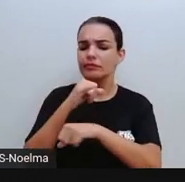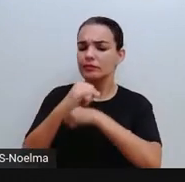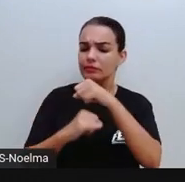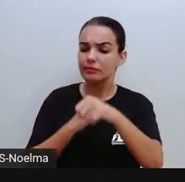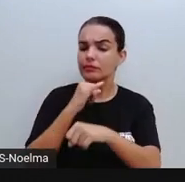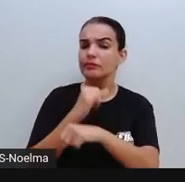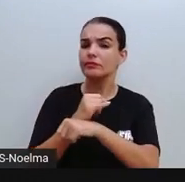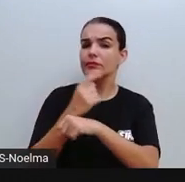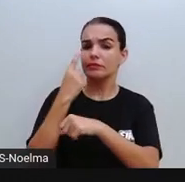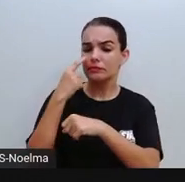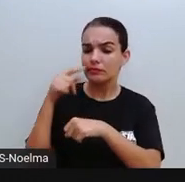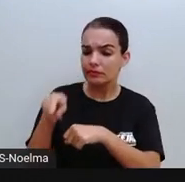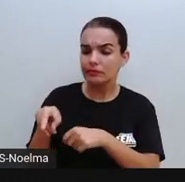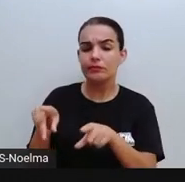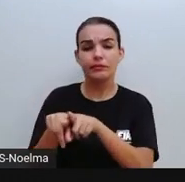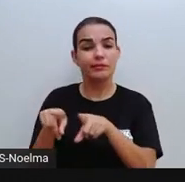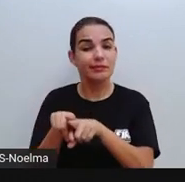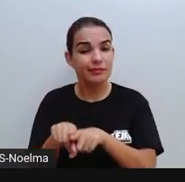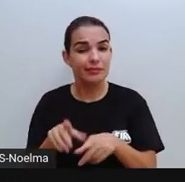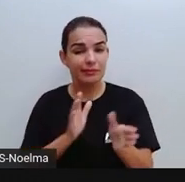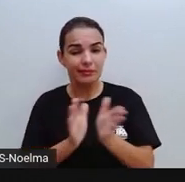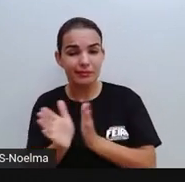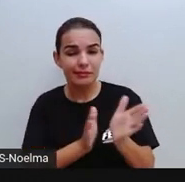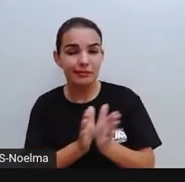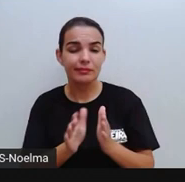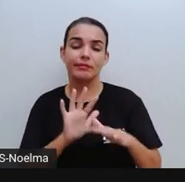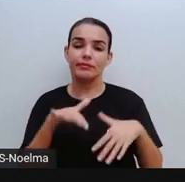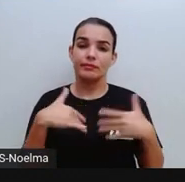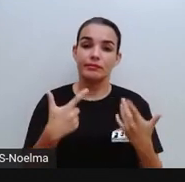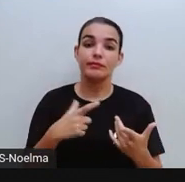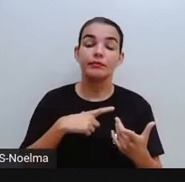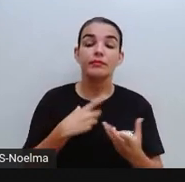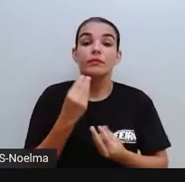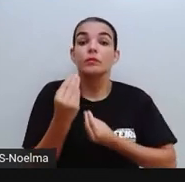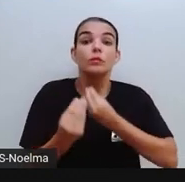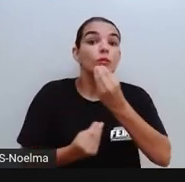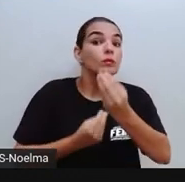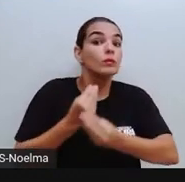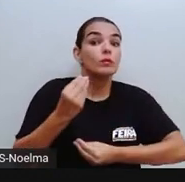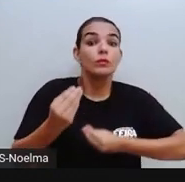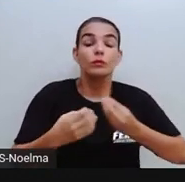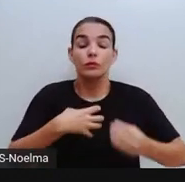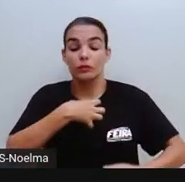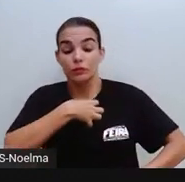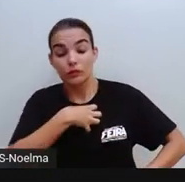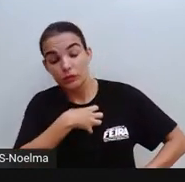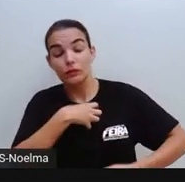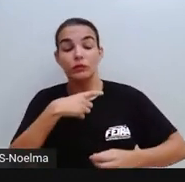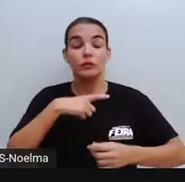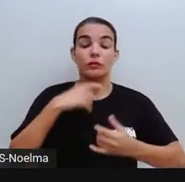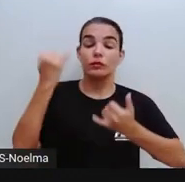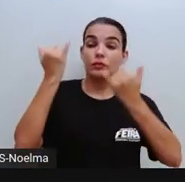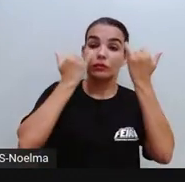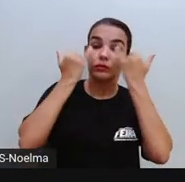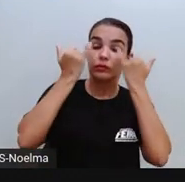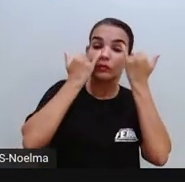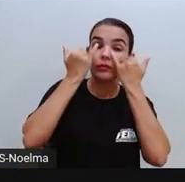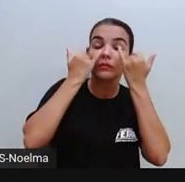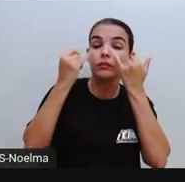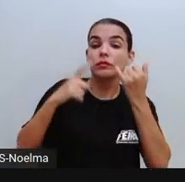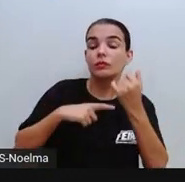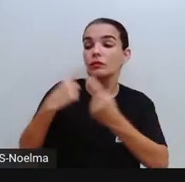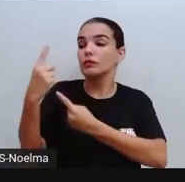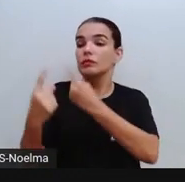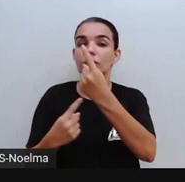tiver acesso à internet vai olhando na internet então são as maneiras aí da gente ficar informado né sobre algo